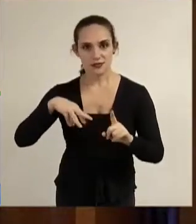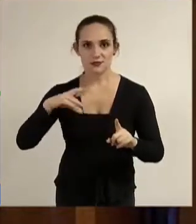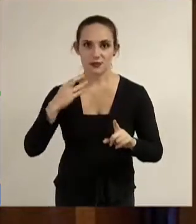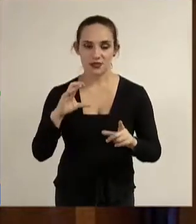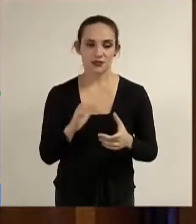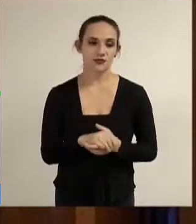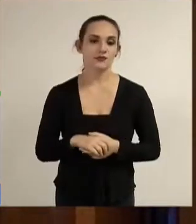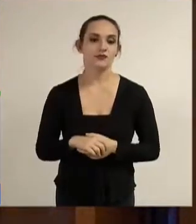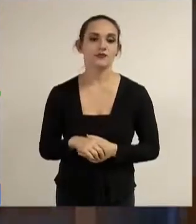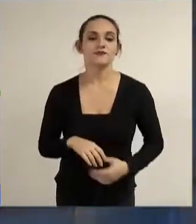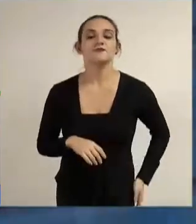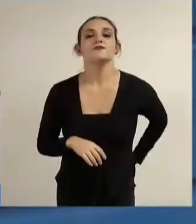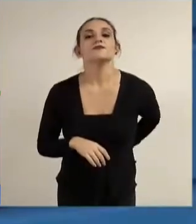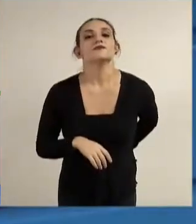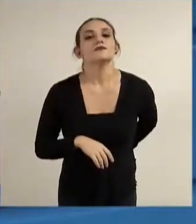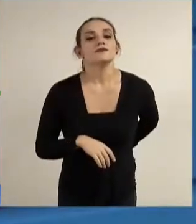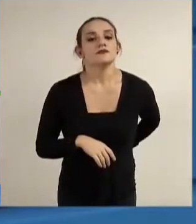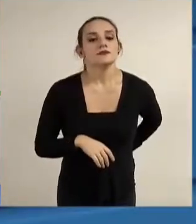Eu